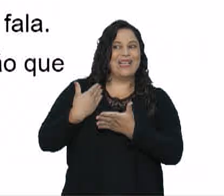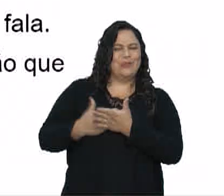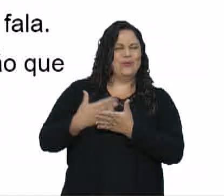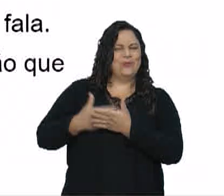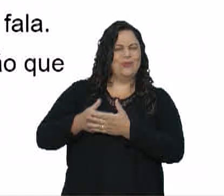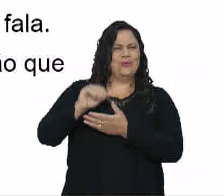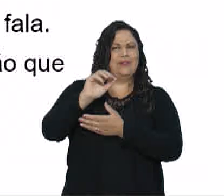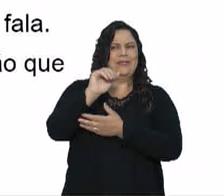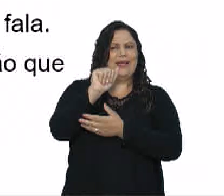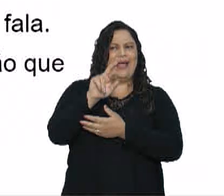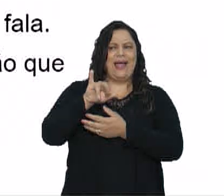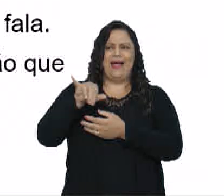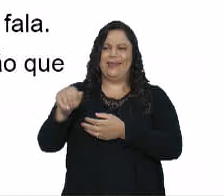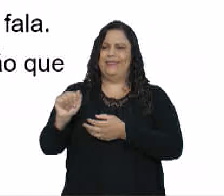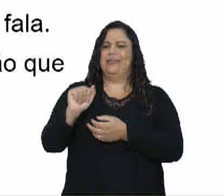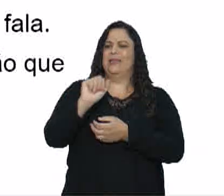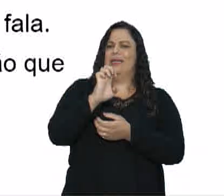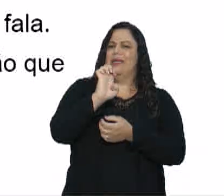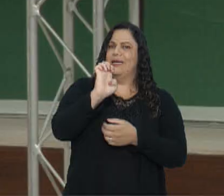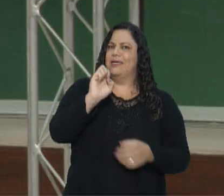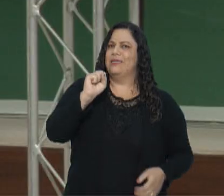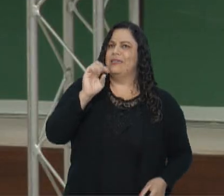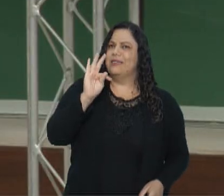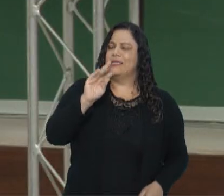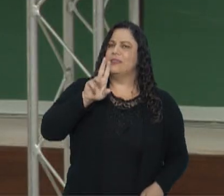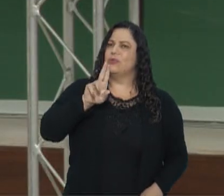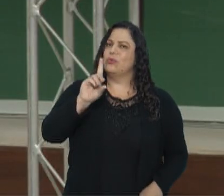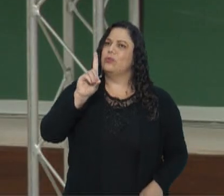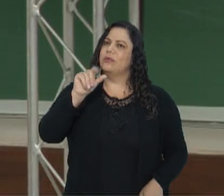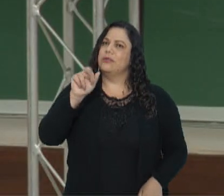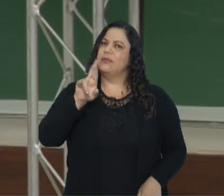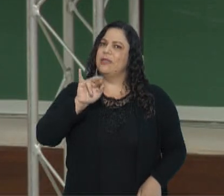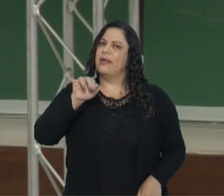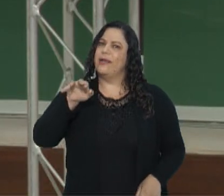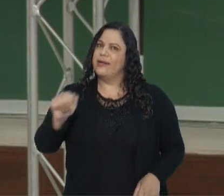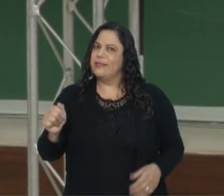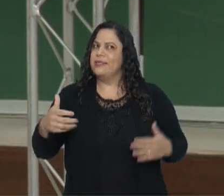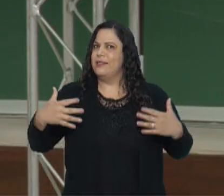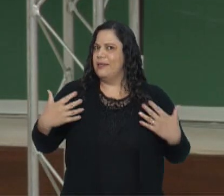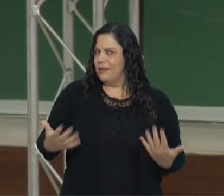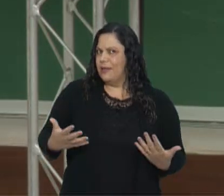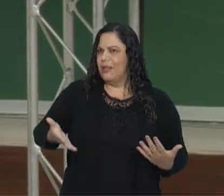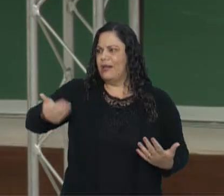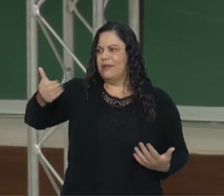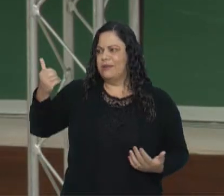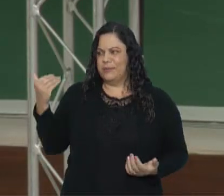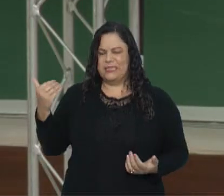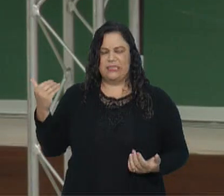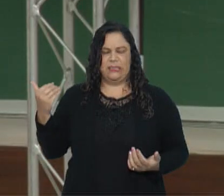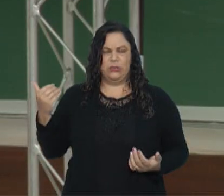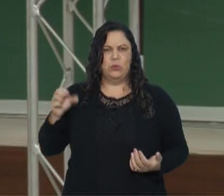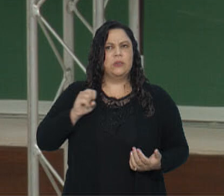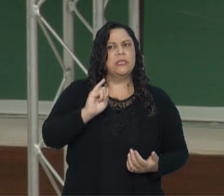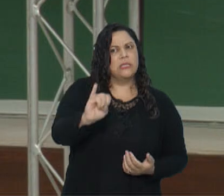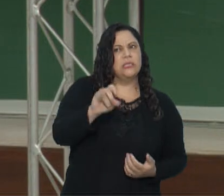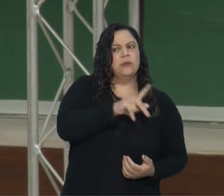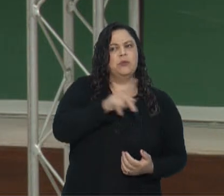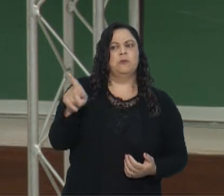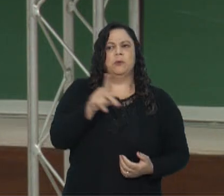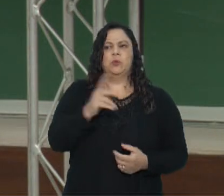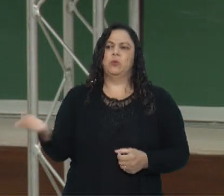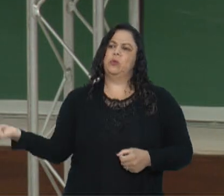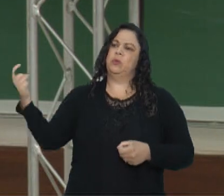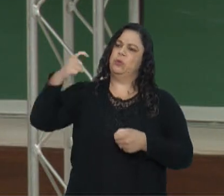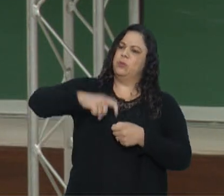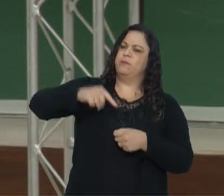no passado, porém que não aconteceu, porque ela dependia de uma outra. Se o meu professor tivesse vindo, eu teria feito a